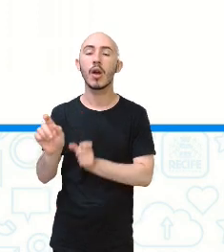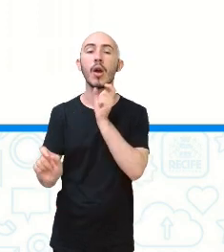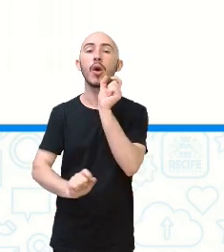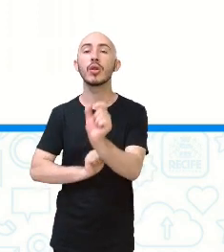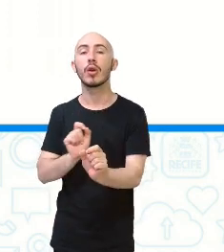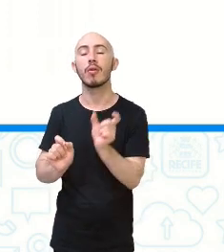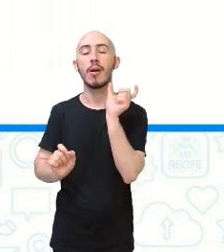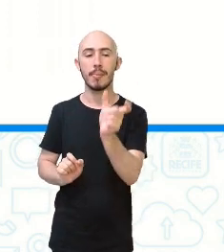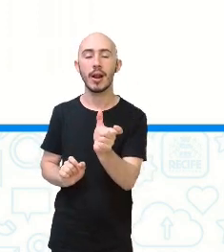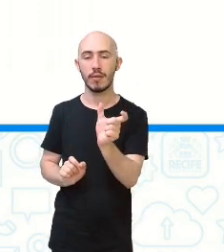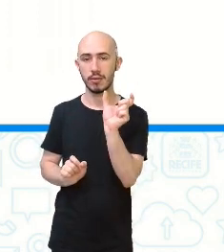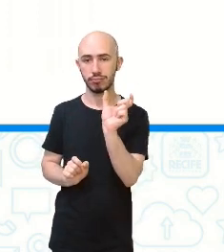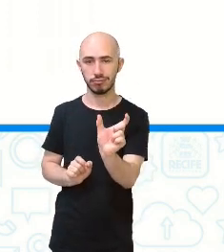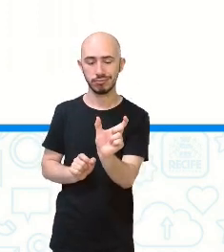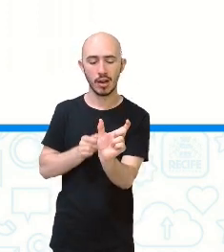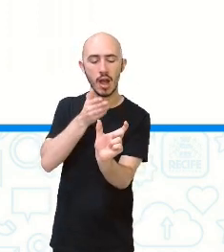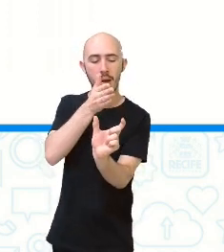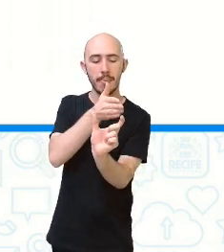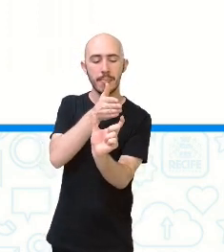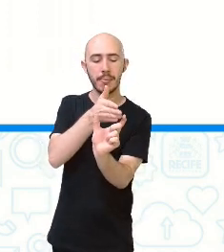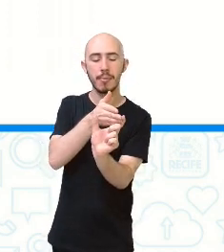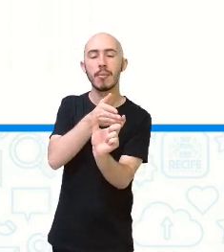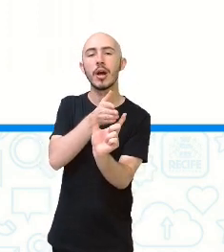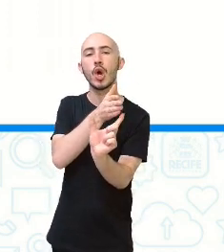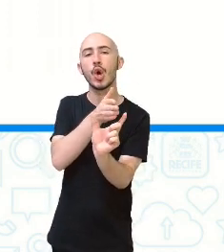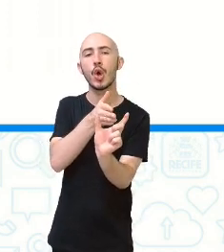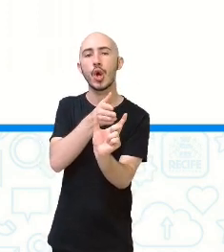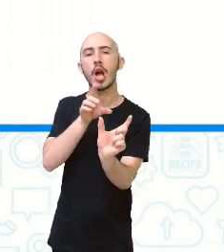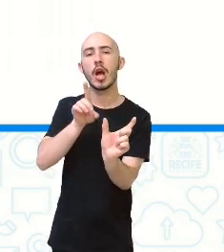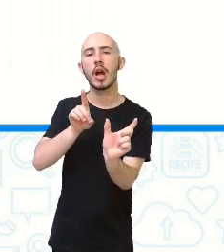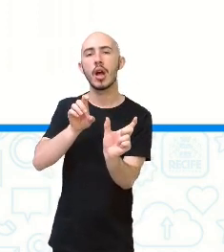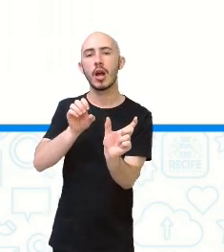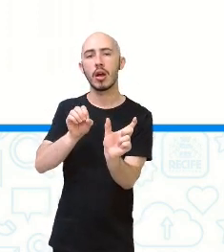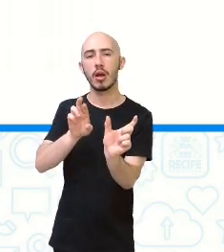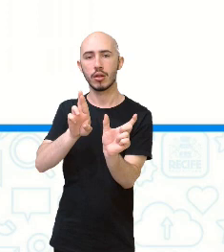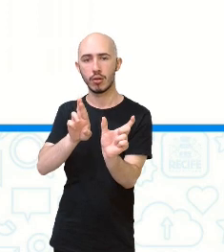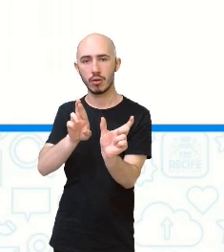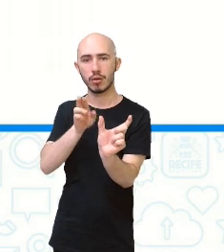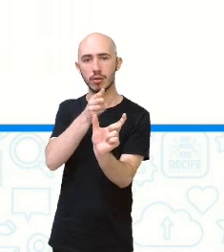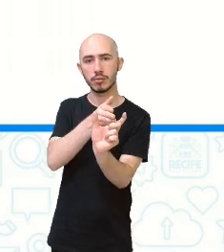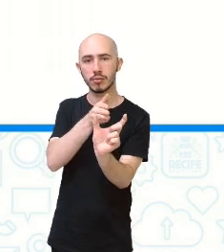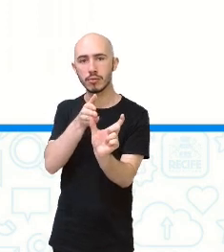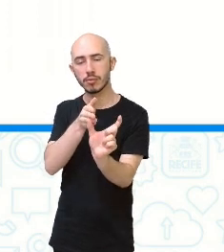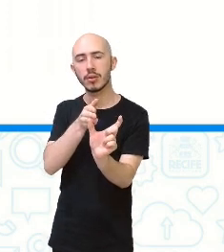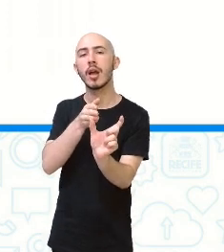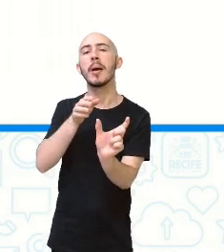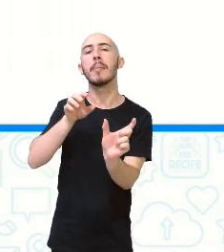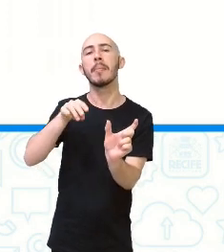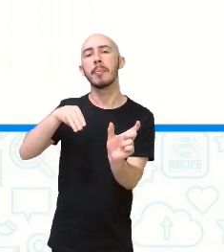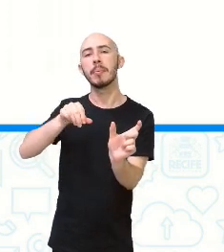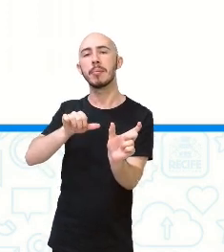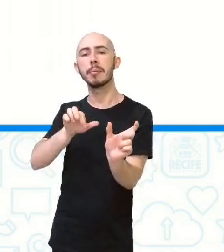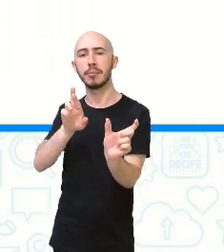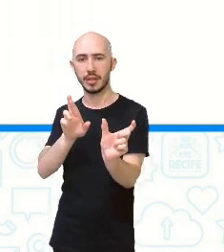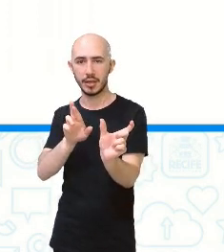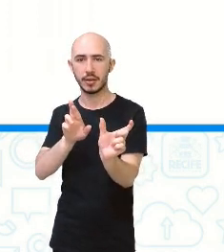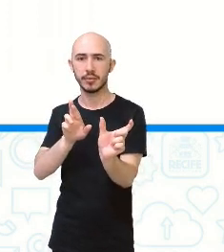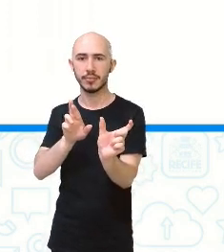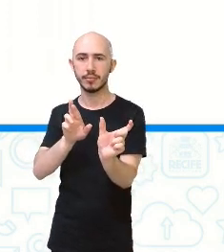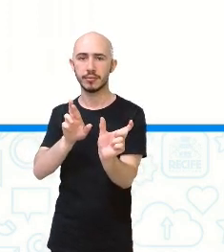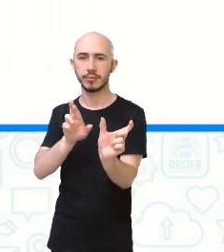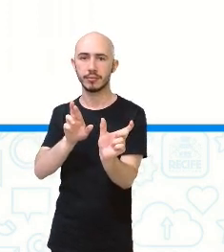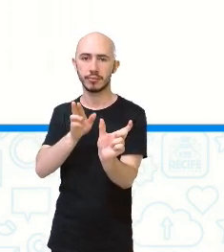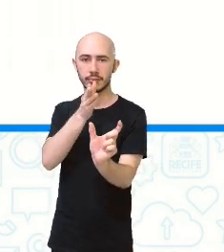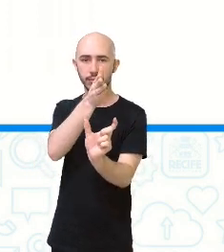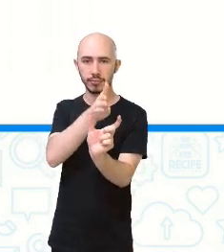dormir. Ele fez dor, ponto, mir, certo? E ele já colocou esse V aí, ó.